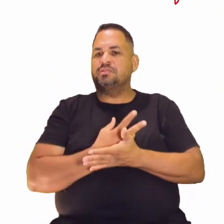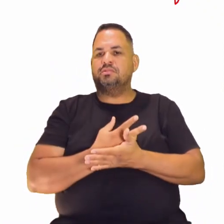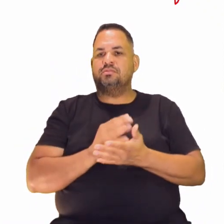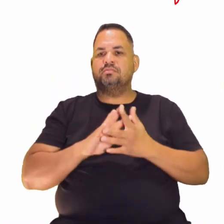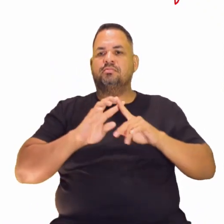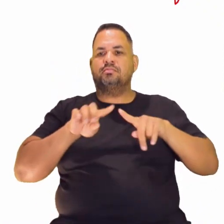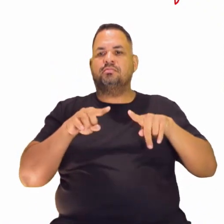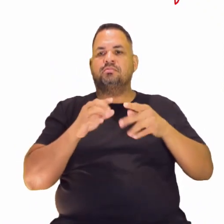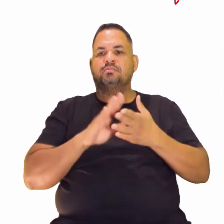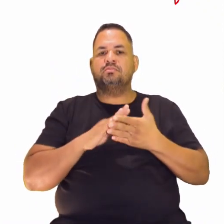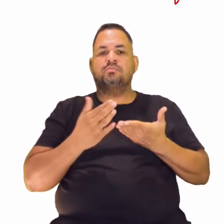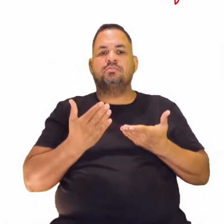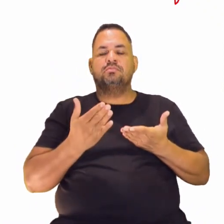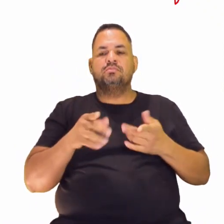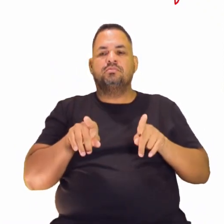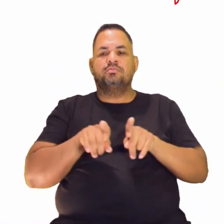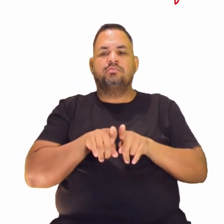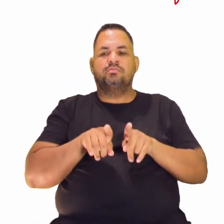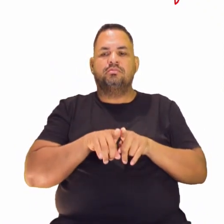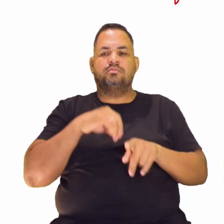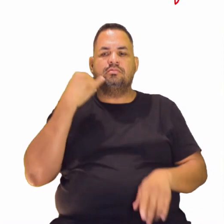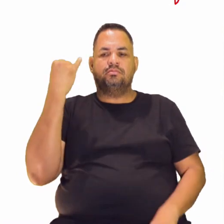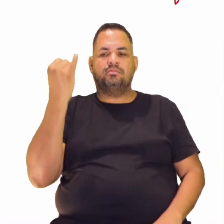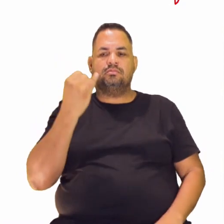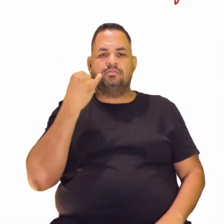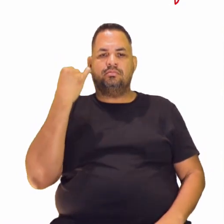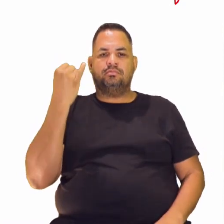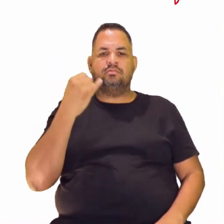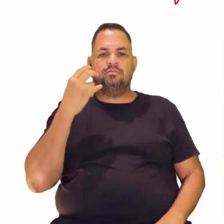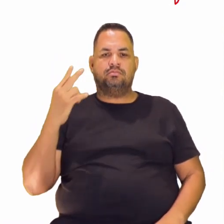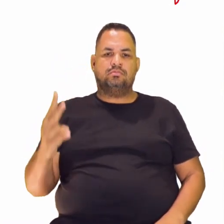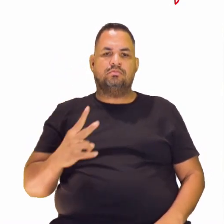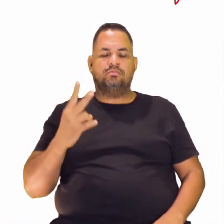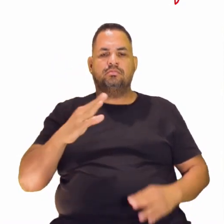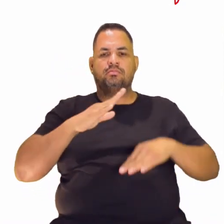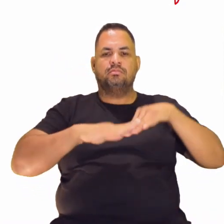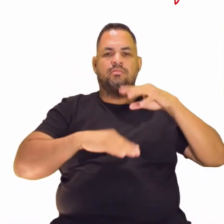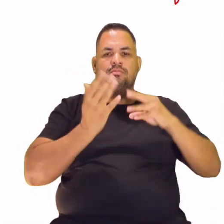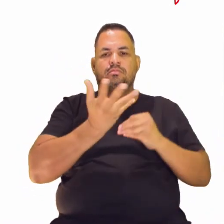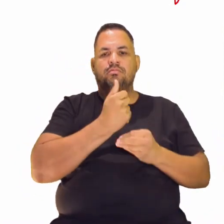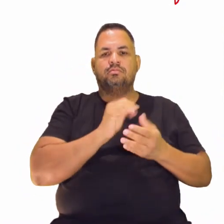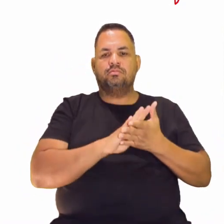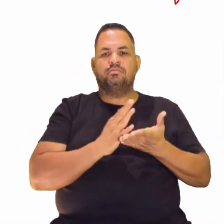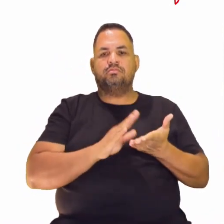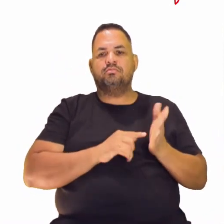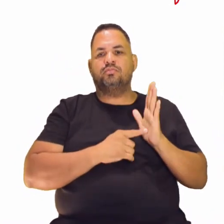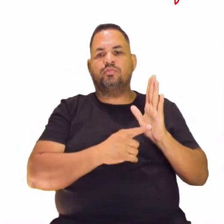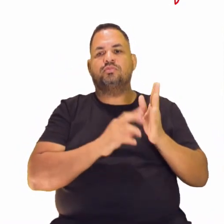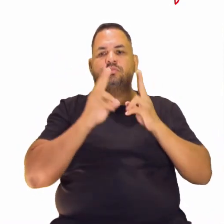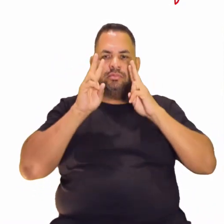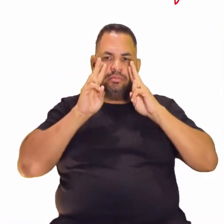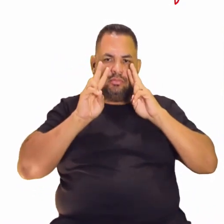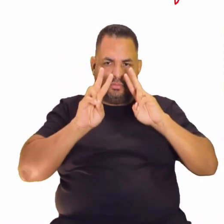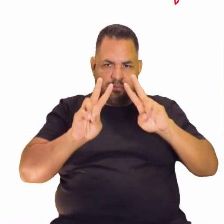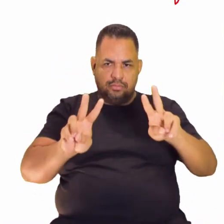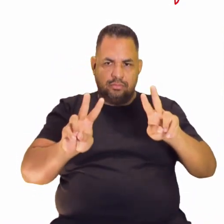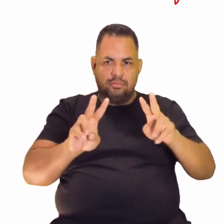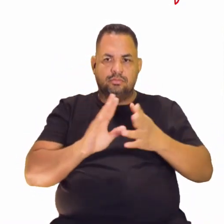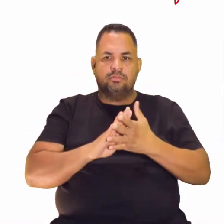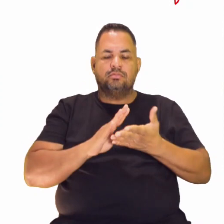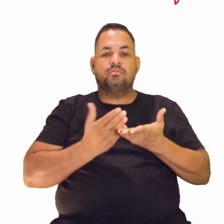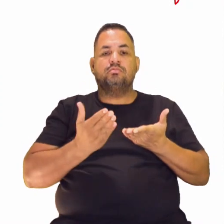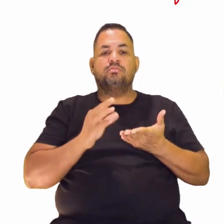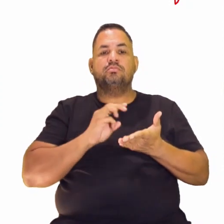nisso, mas também é importante valorizar artistas que trazem diferentes